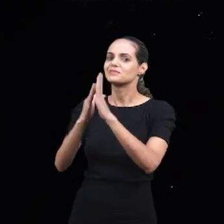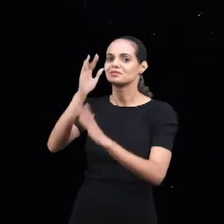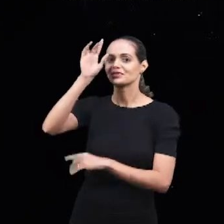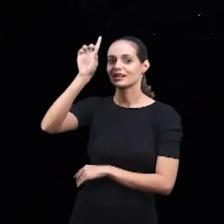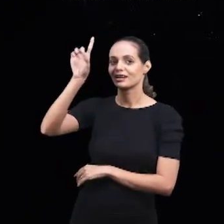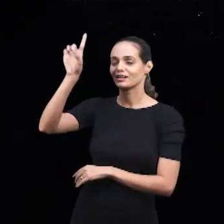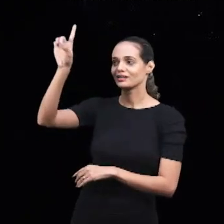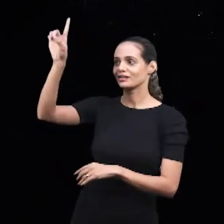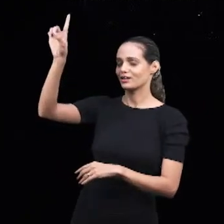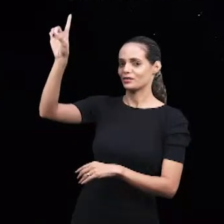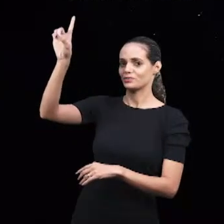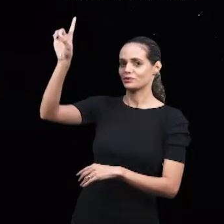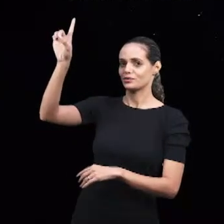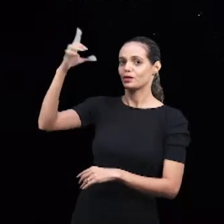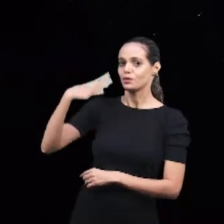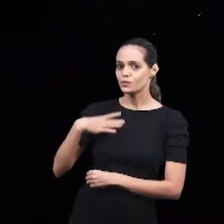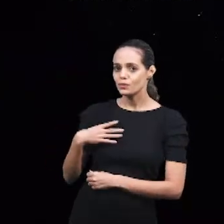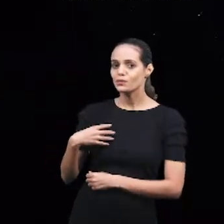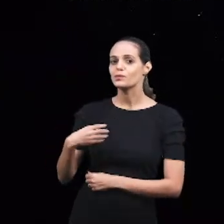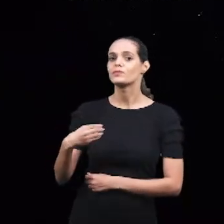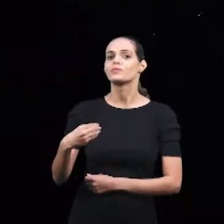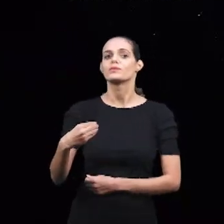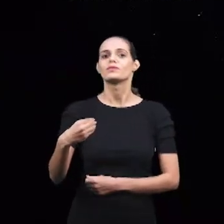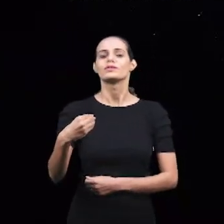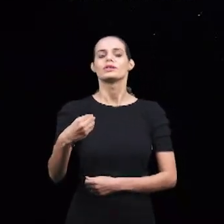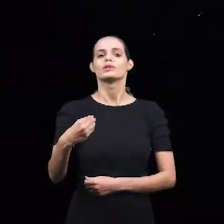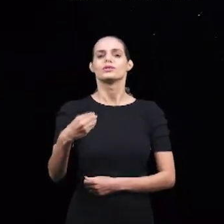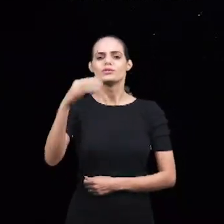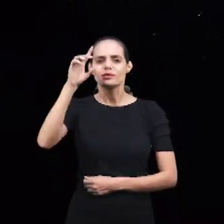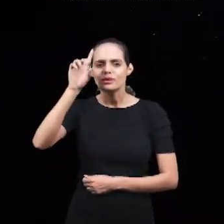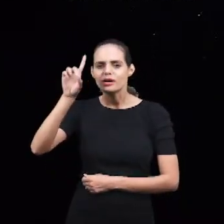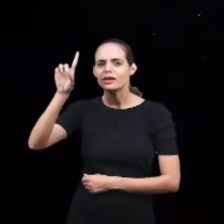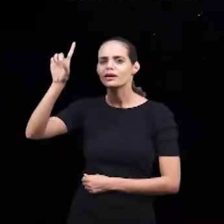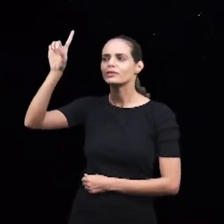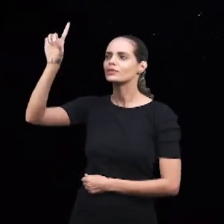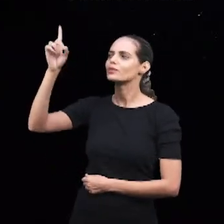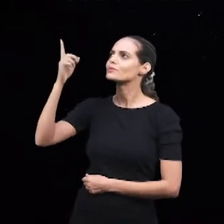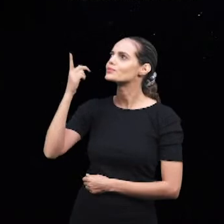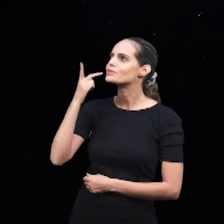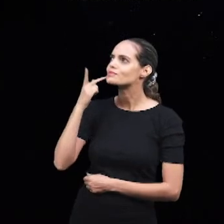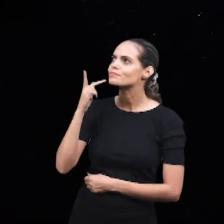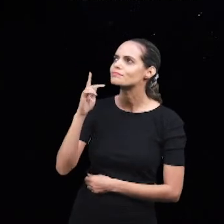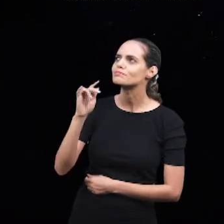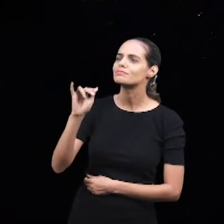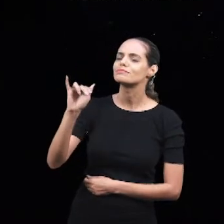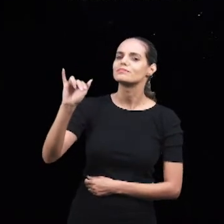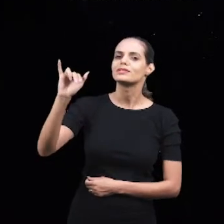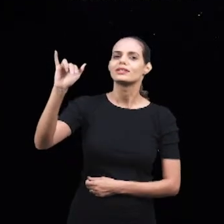louvor. A Deus o Filho, a Deus